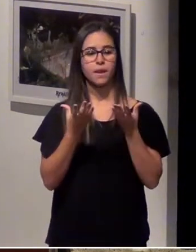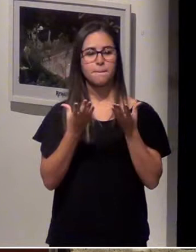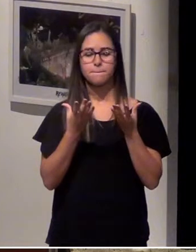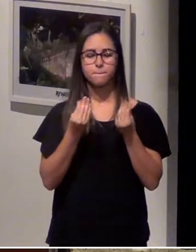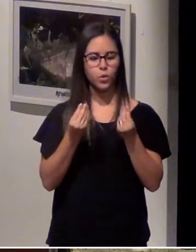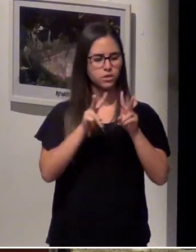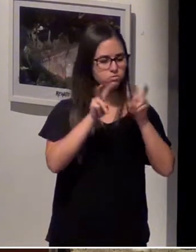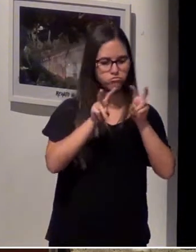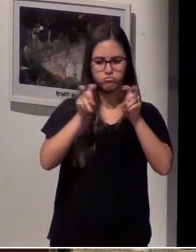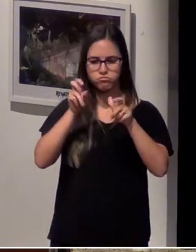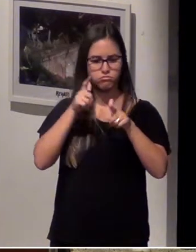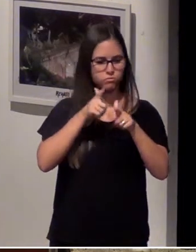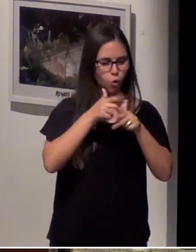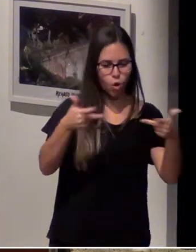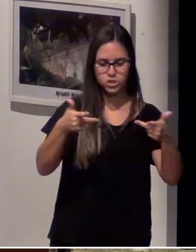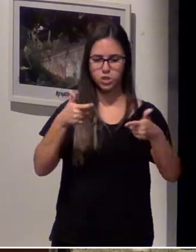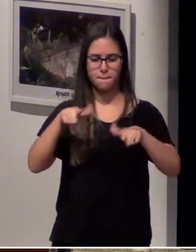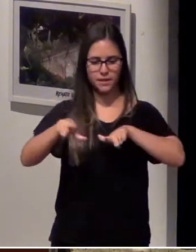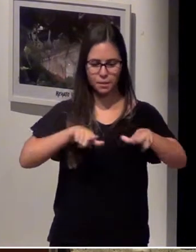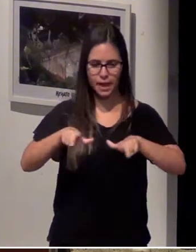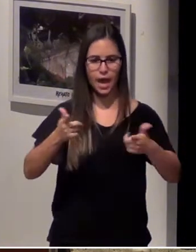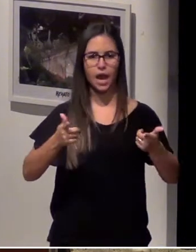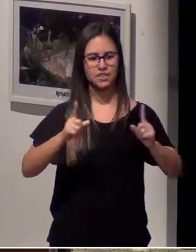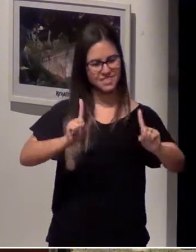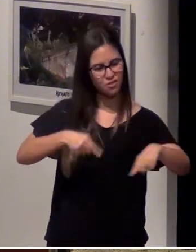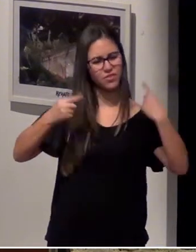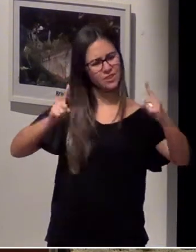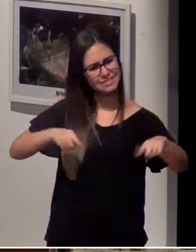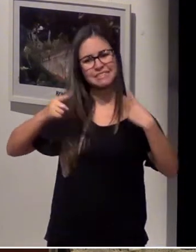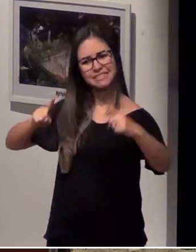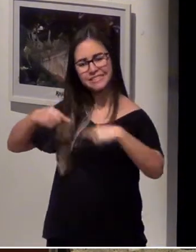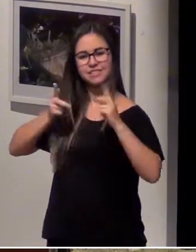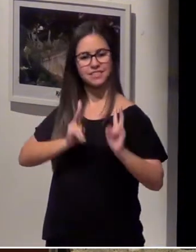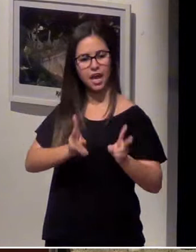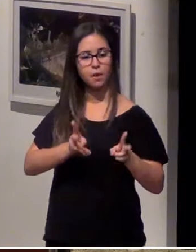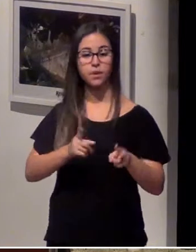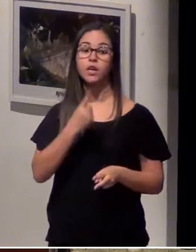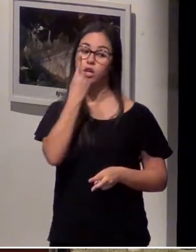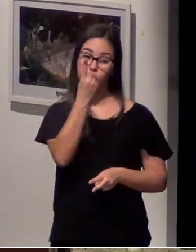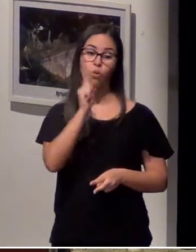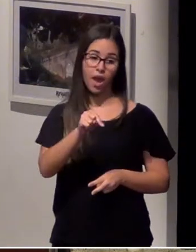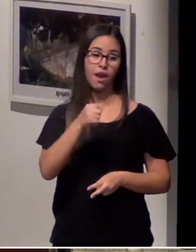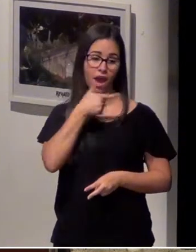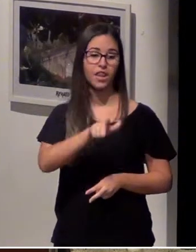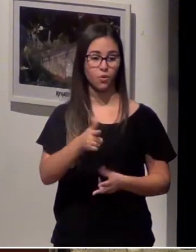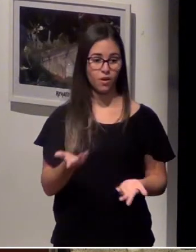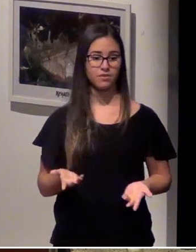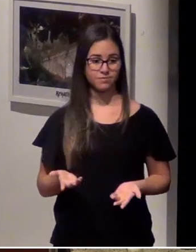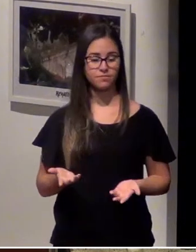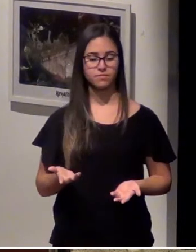muitas questões para trabalhar, muitos desafios, né? E um deles é a questão da língua,